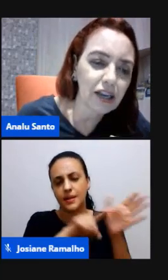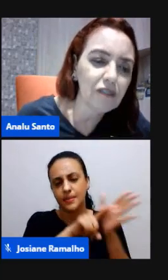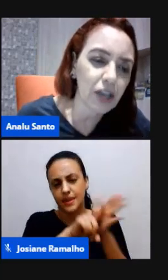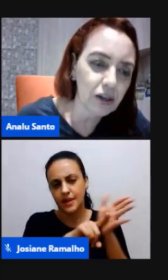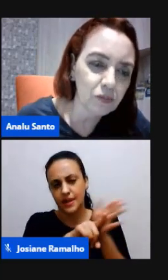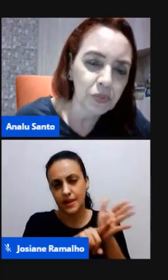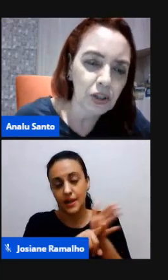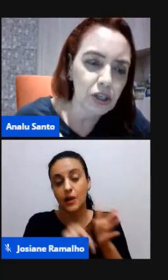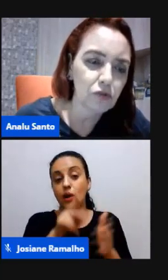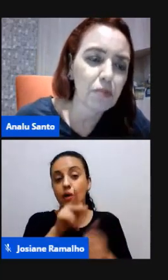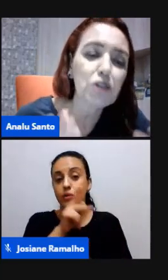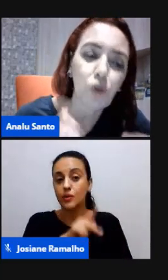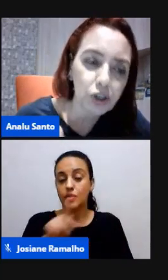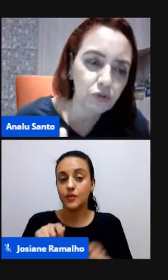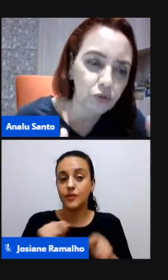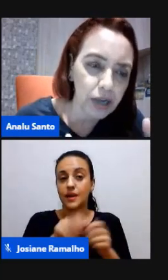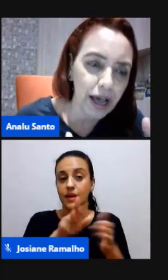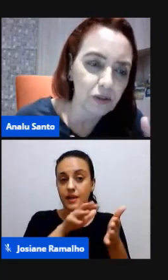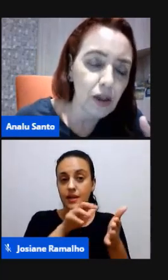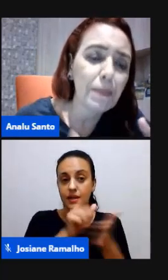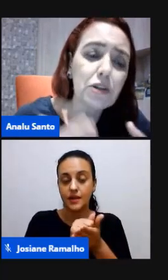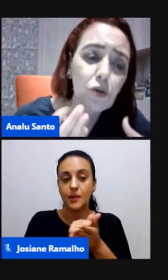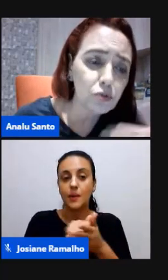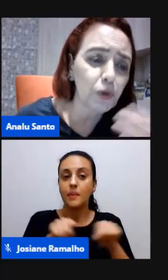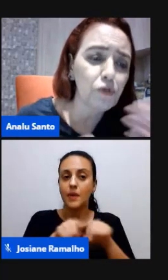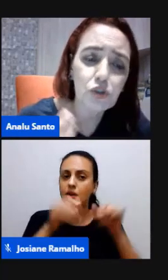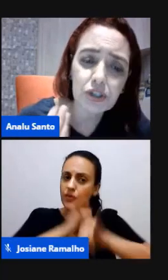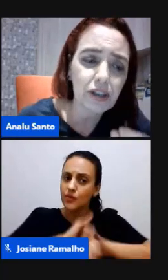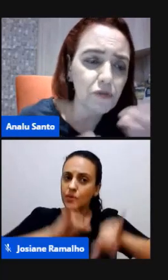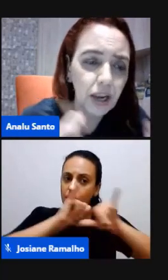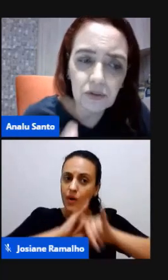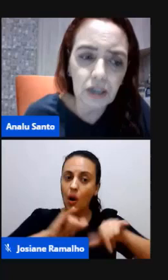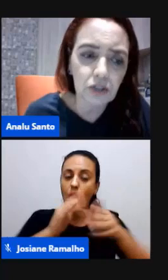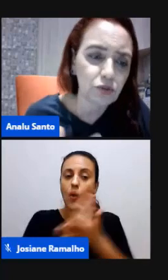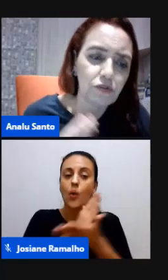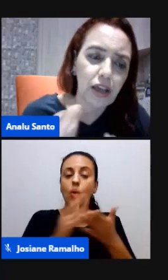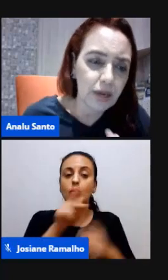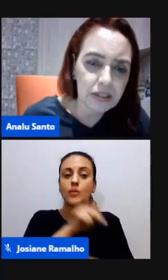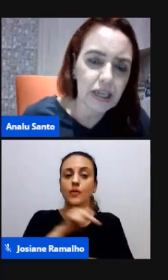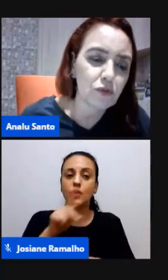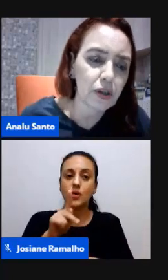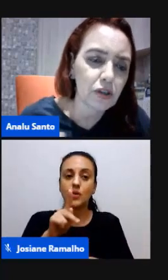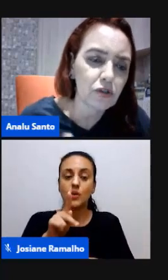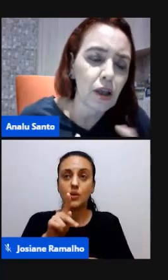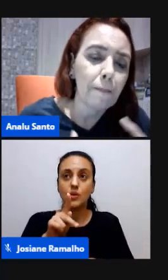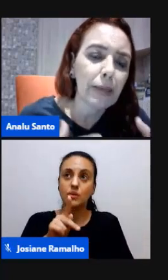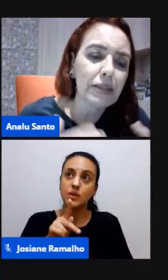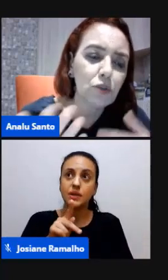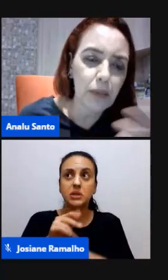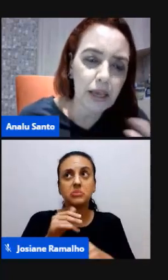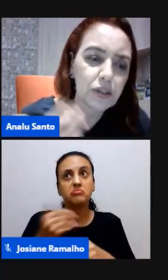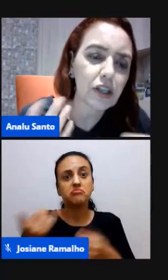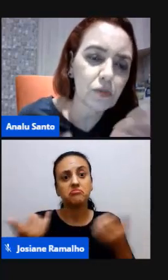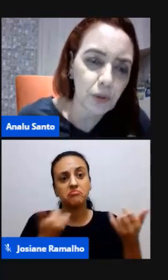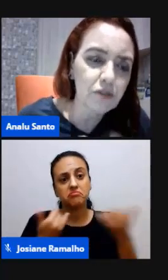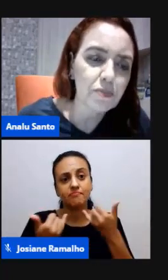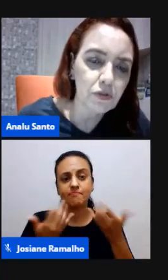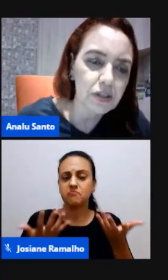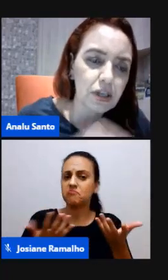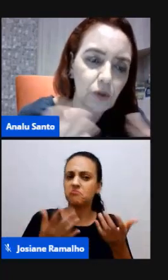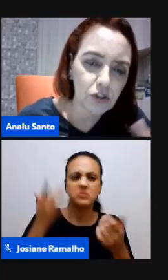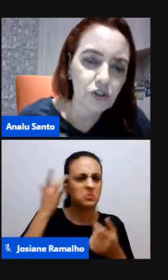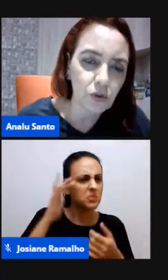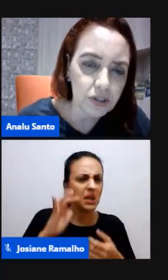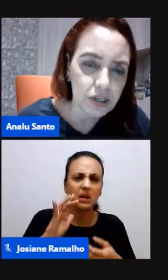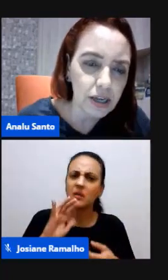se inscreveram nisso, mas foi divulgado. Mas alguns professores até falaram que eles não tiveram acesso a isso, mas eu espero que das próximas